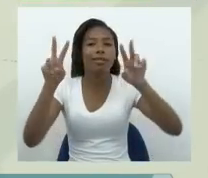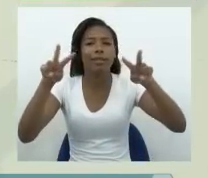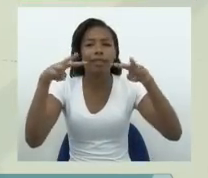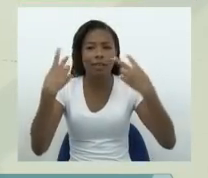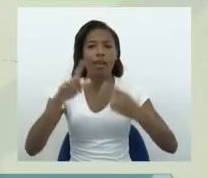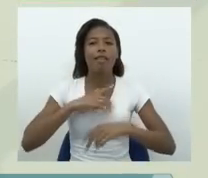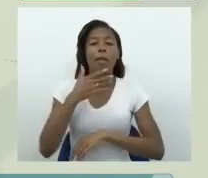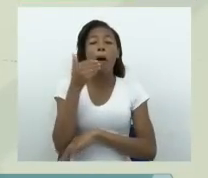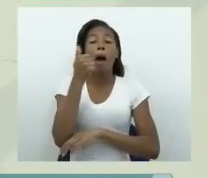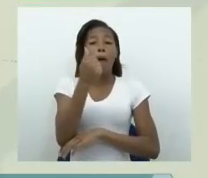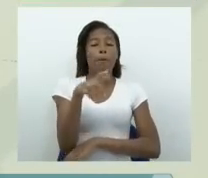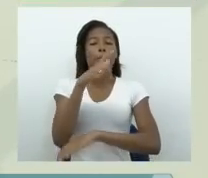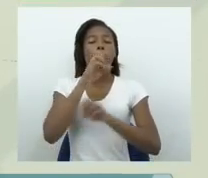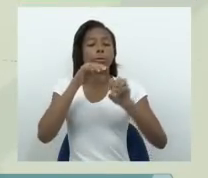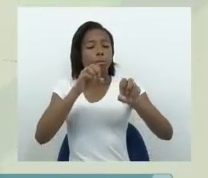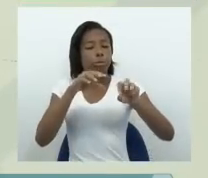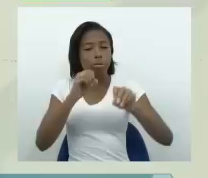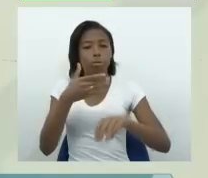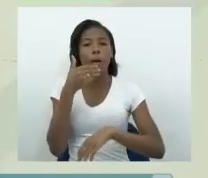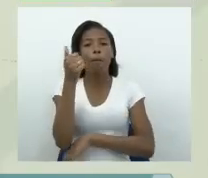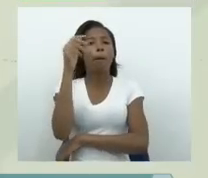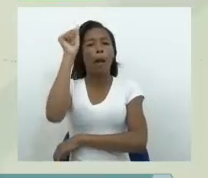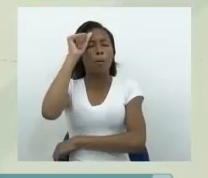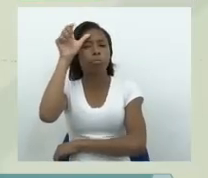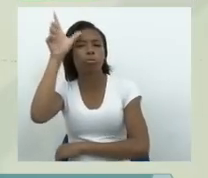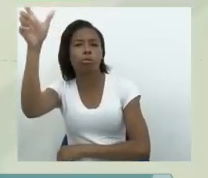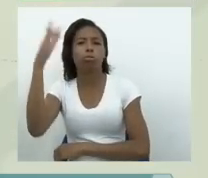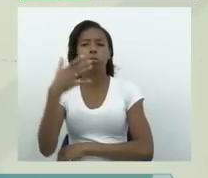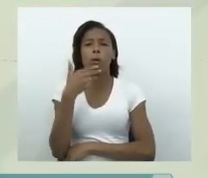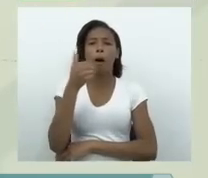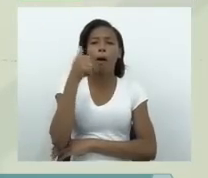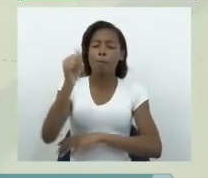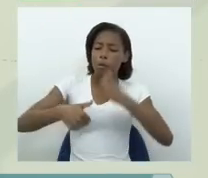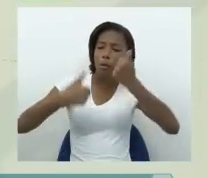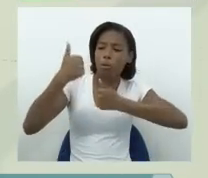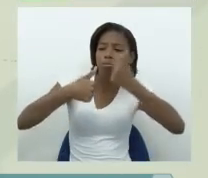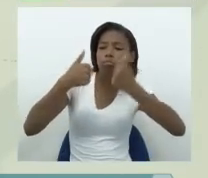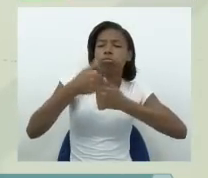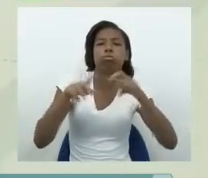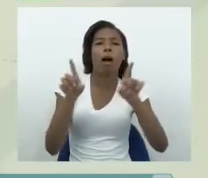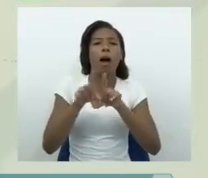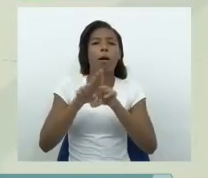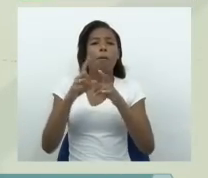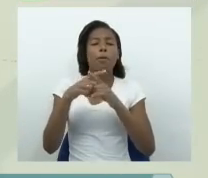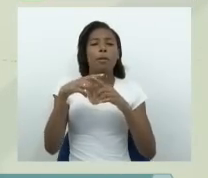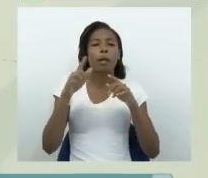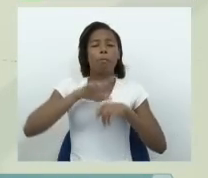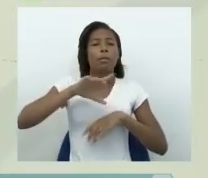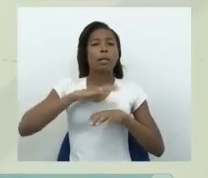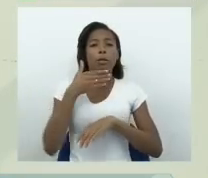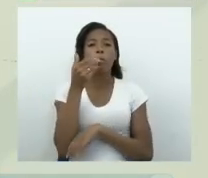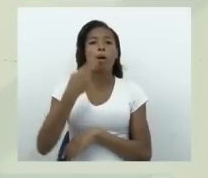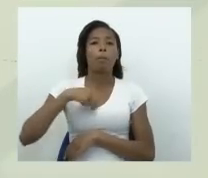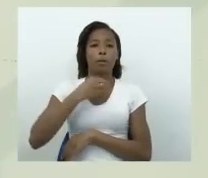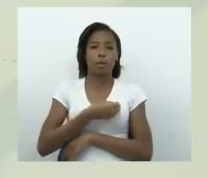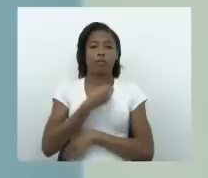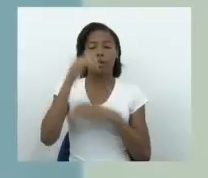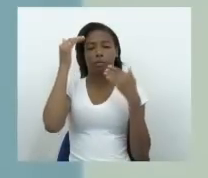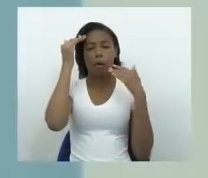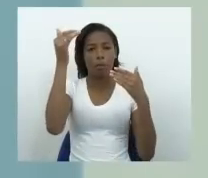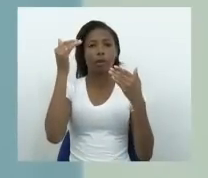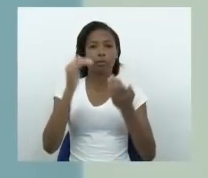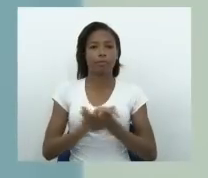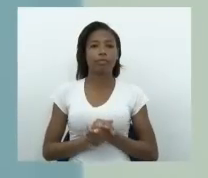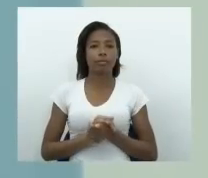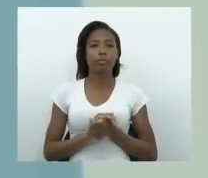tenha melhor educação, melhor cultura, melhor lazer e uma cidade melhor para vivermos. Muito obrigado, candidato.